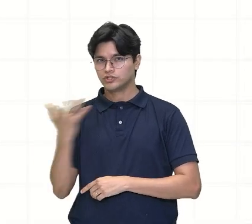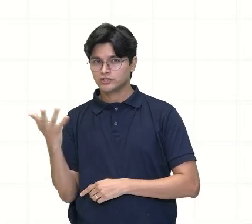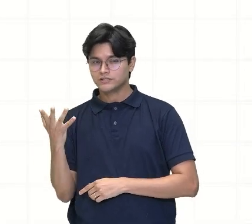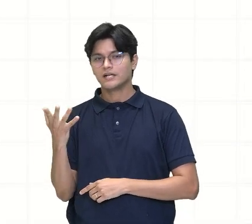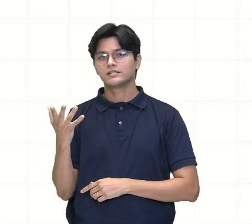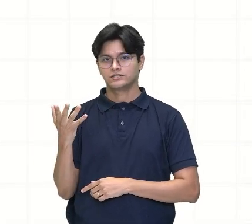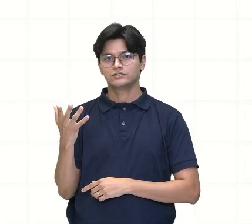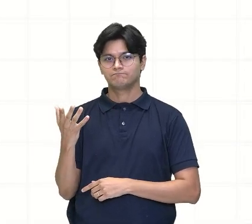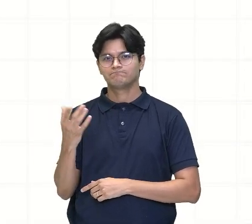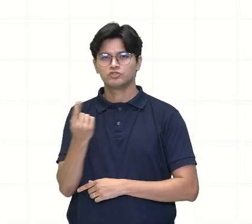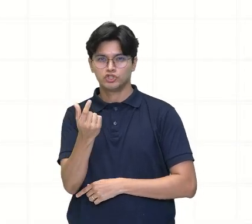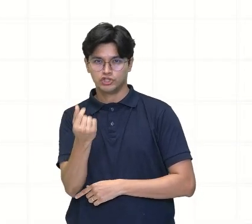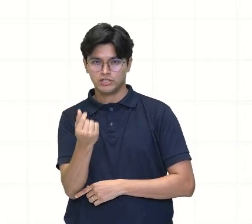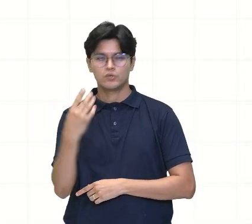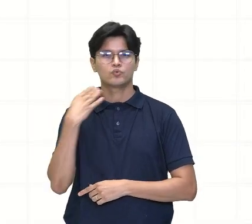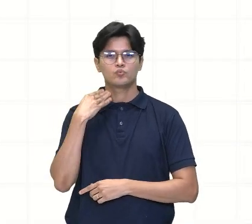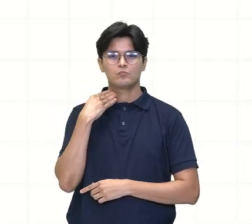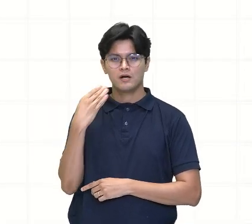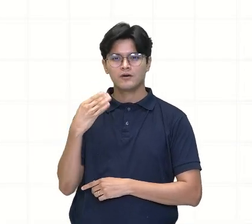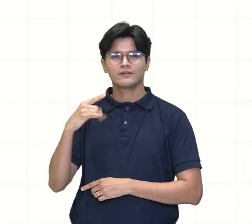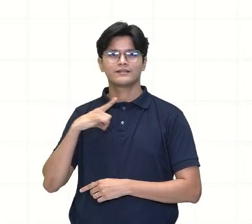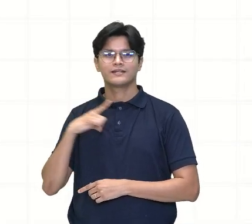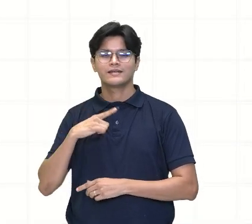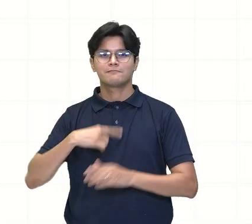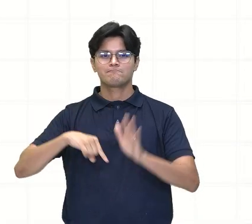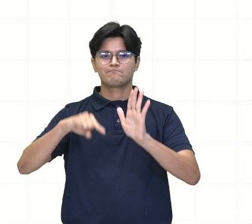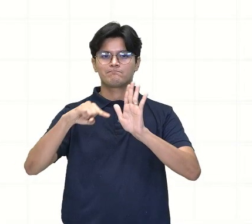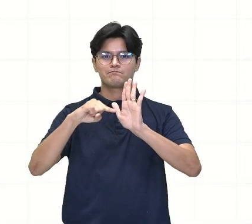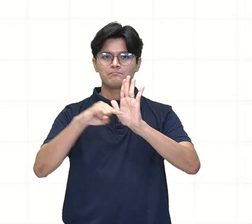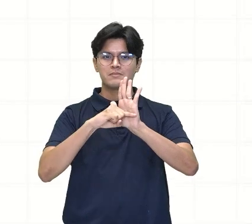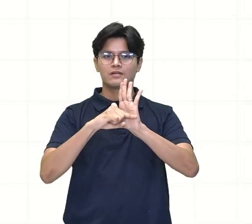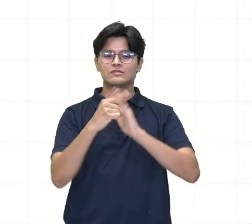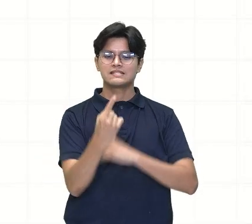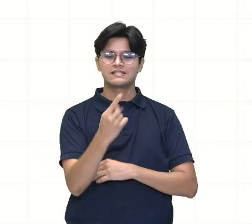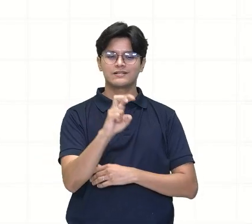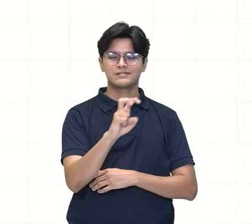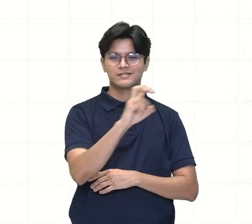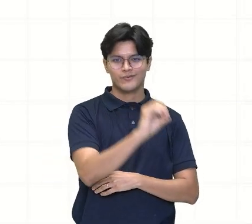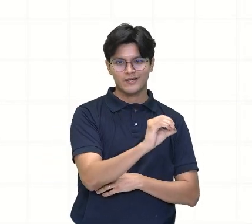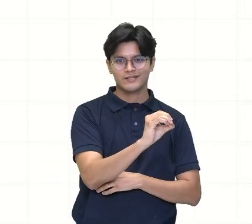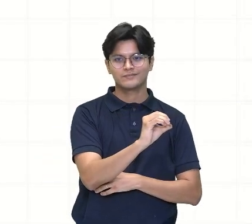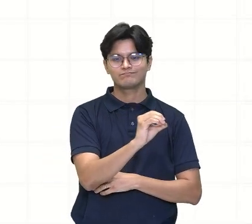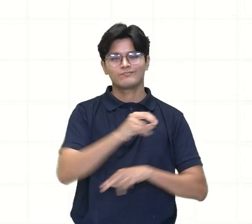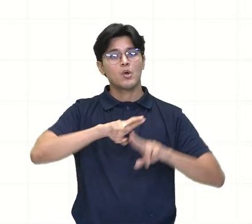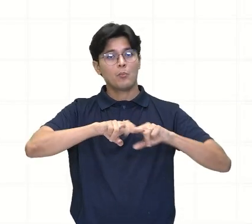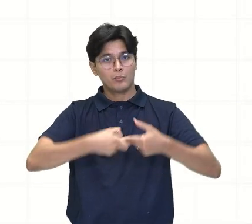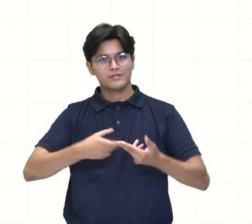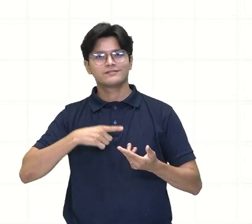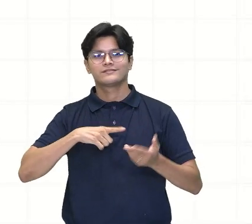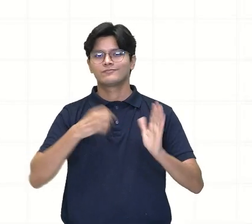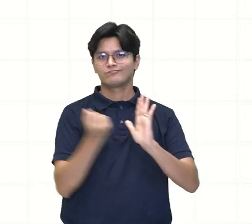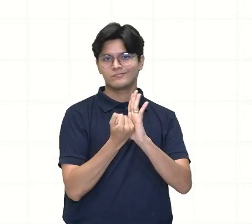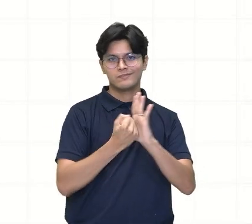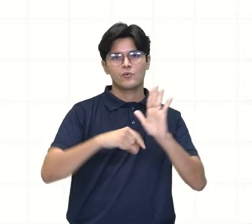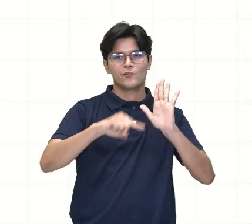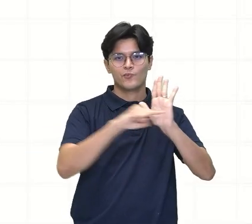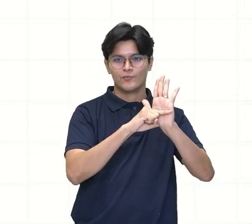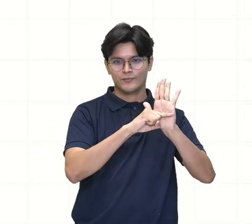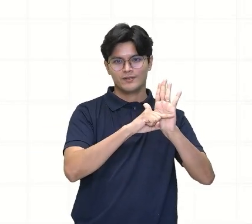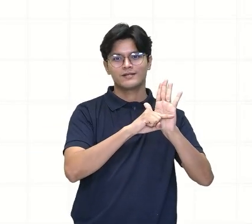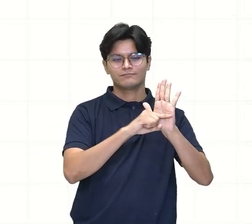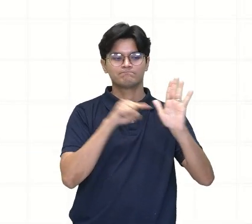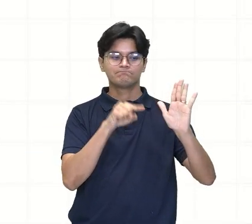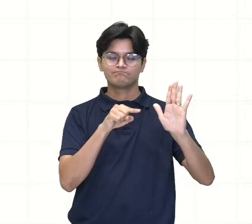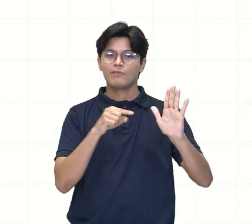de menos aqui. Então, no extrato bancário, se você fizer muita movimentação de